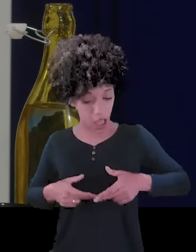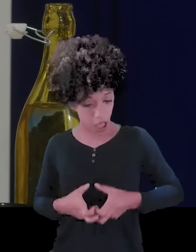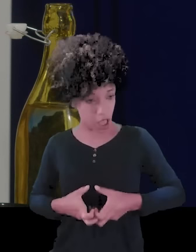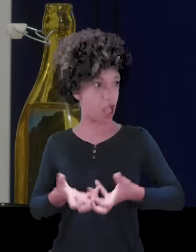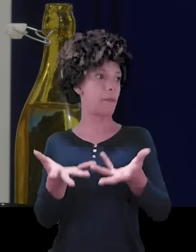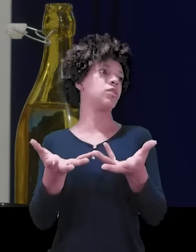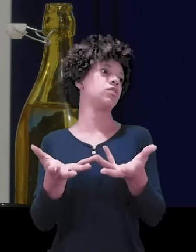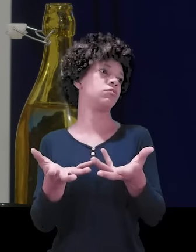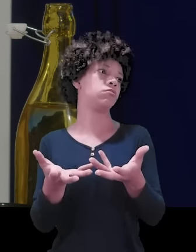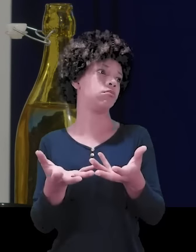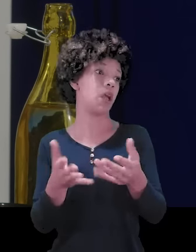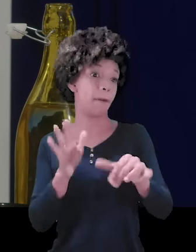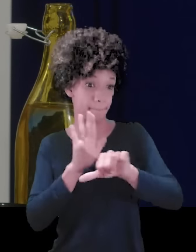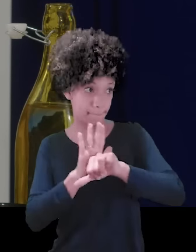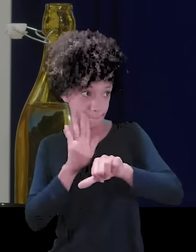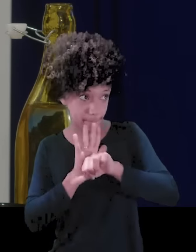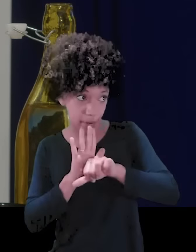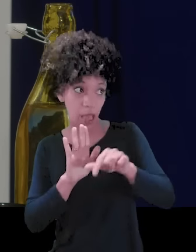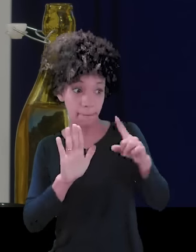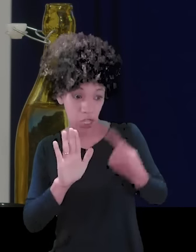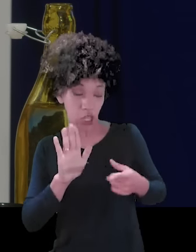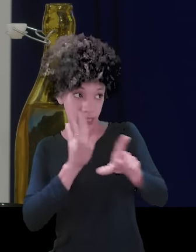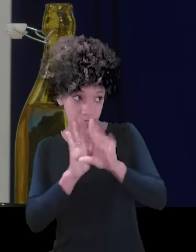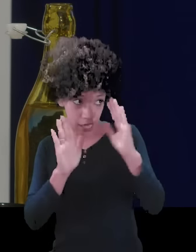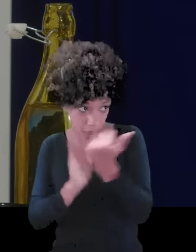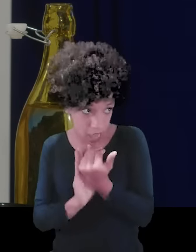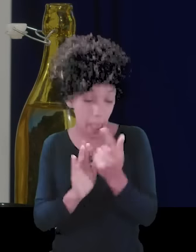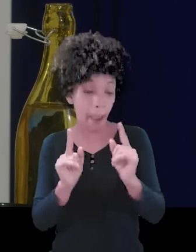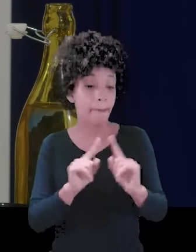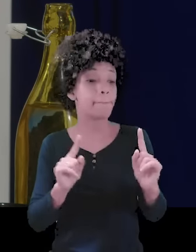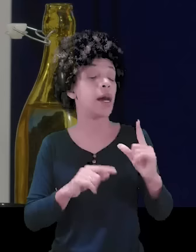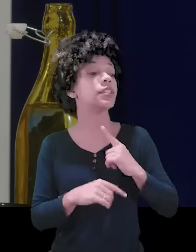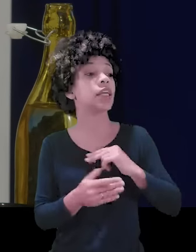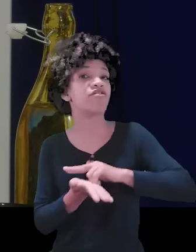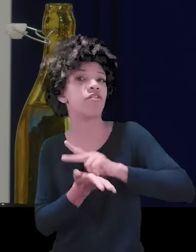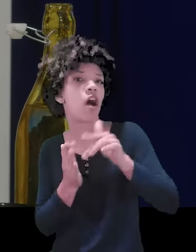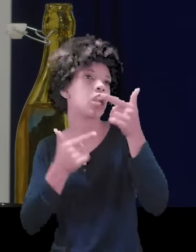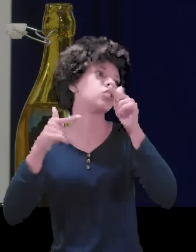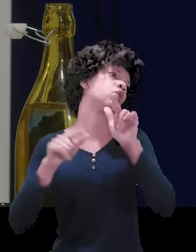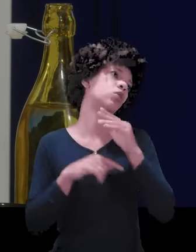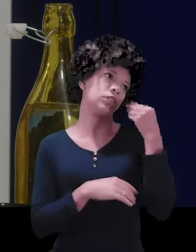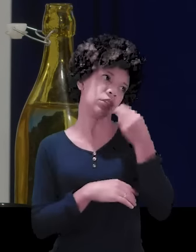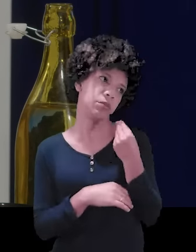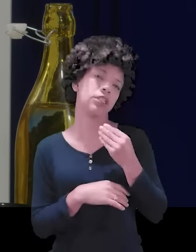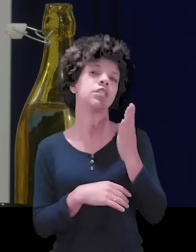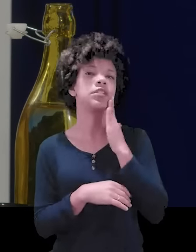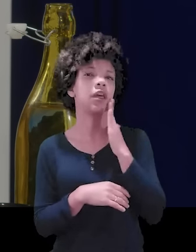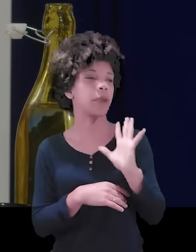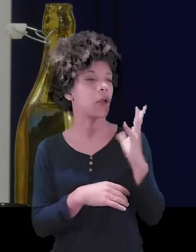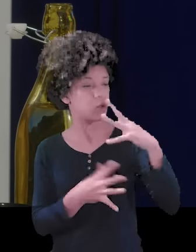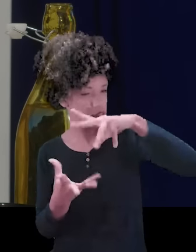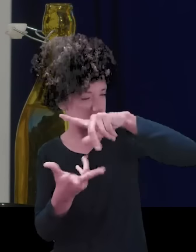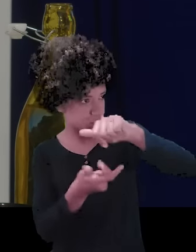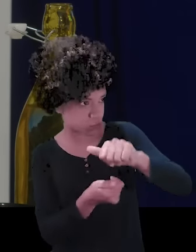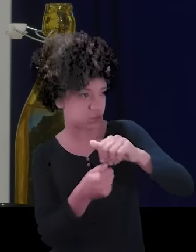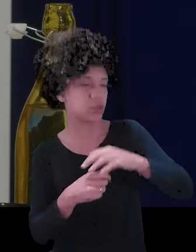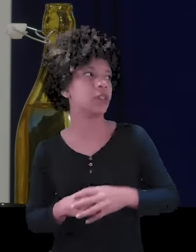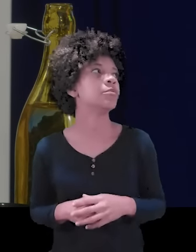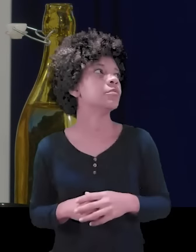aqui para leia aqui a nossa é só que existem outras situações que a gente sabe o que acontece ao redor do